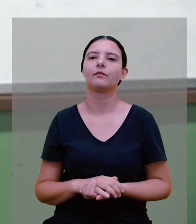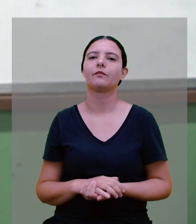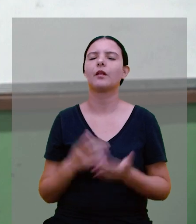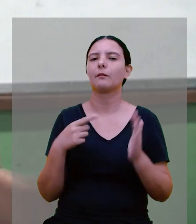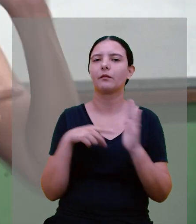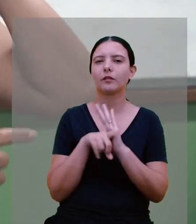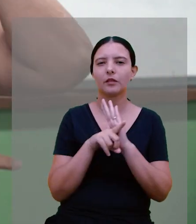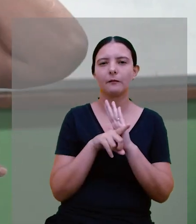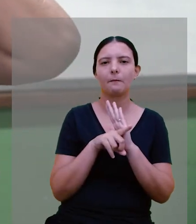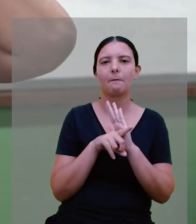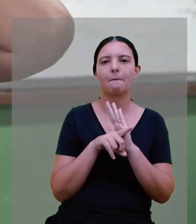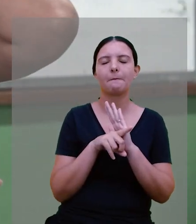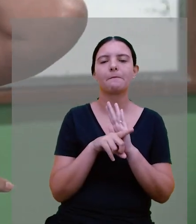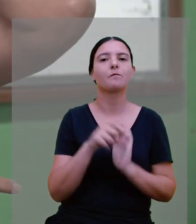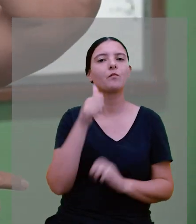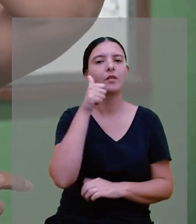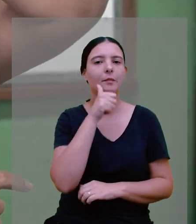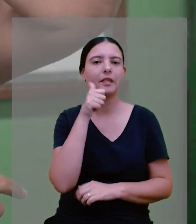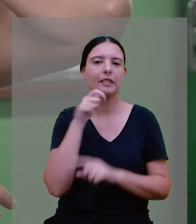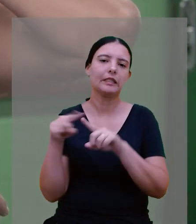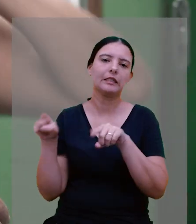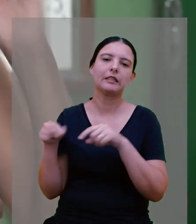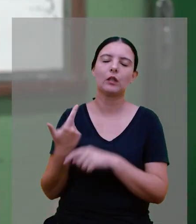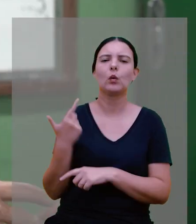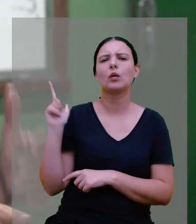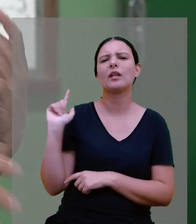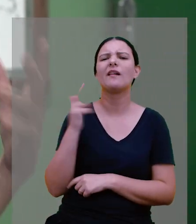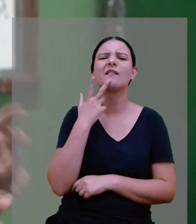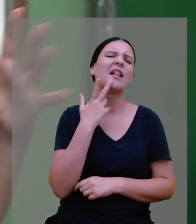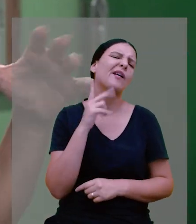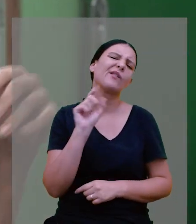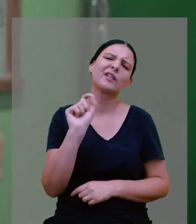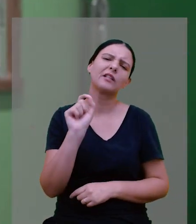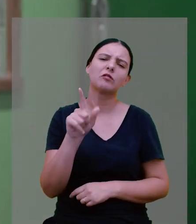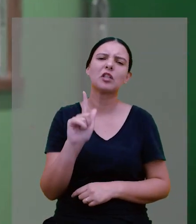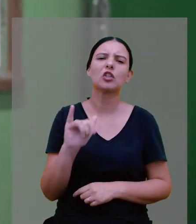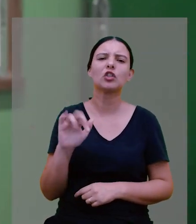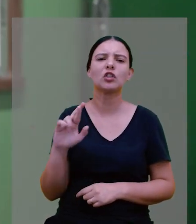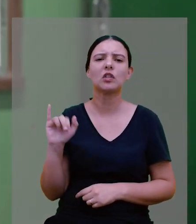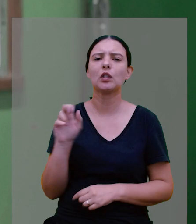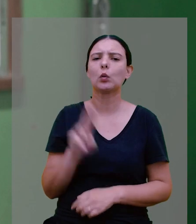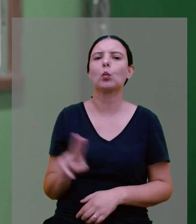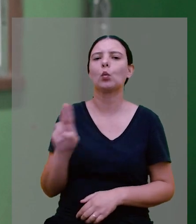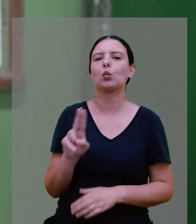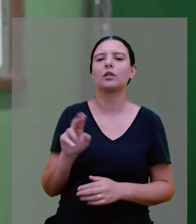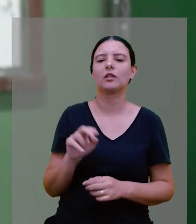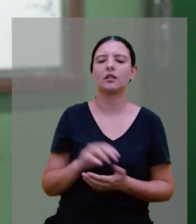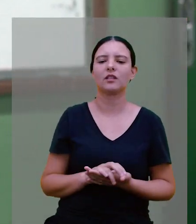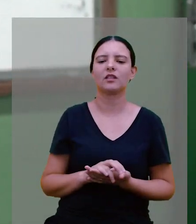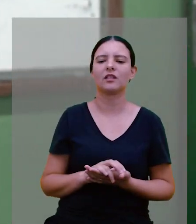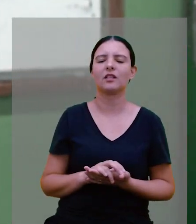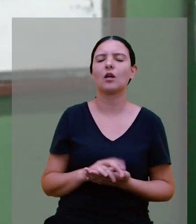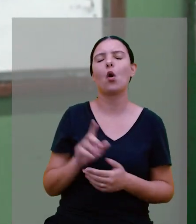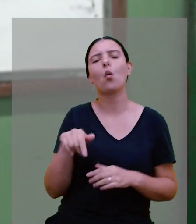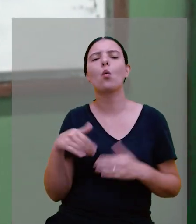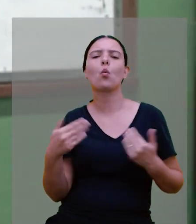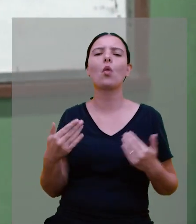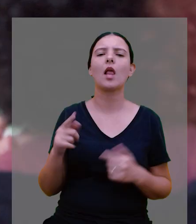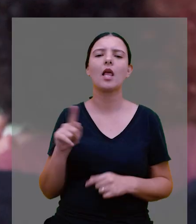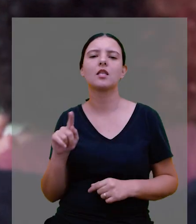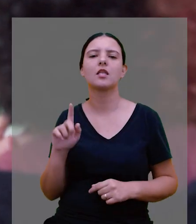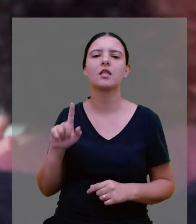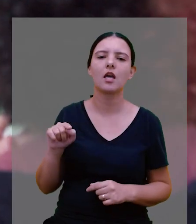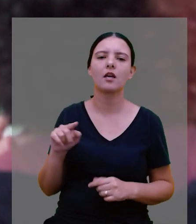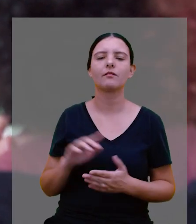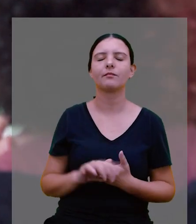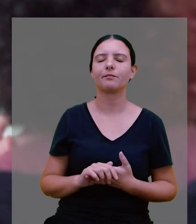perguntei para uma menina na outra sala, fala assim, fala aí uma gíria que você usa muito. Ela falou, colé Zé.